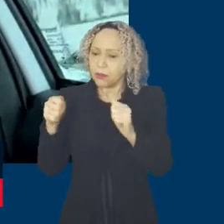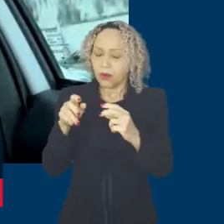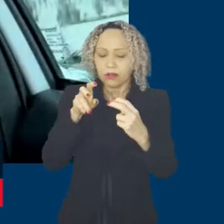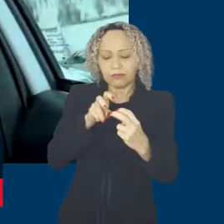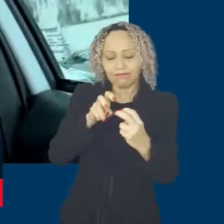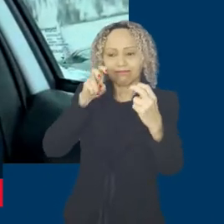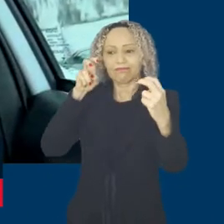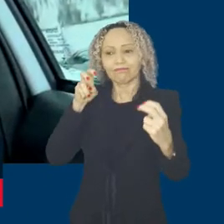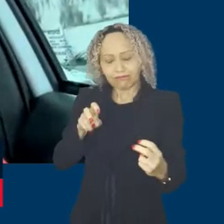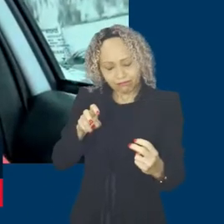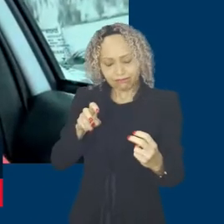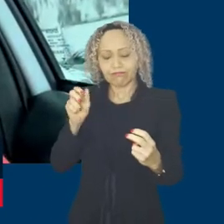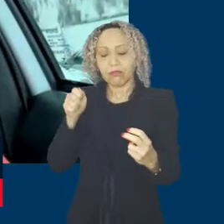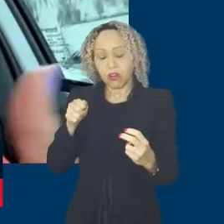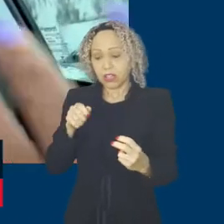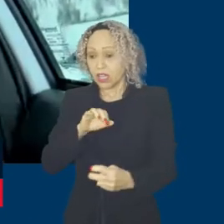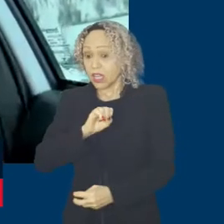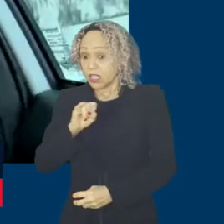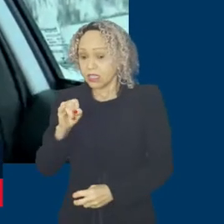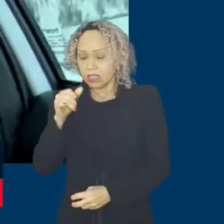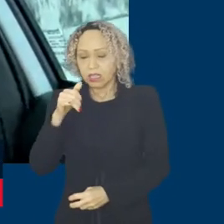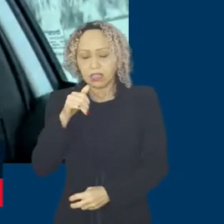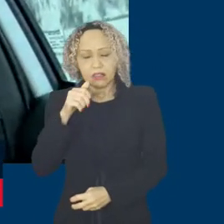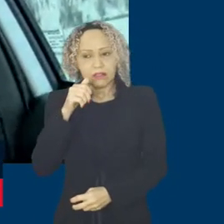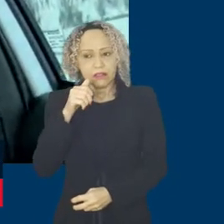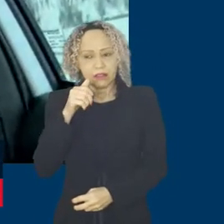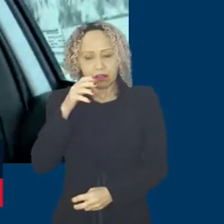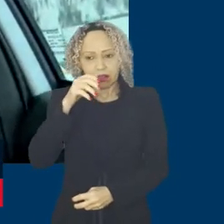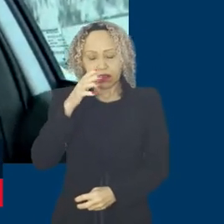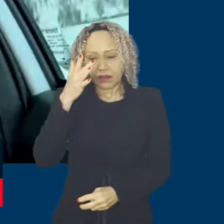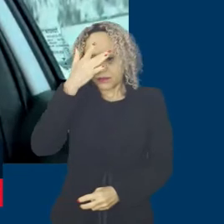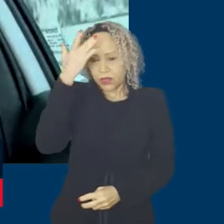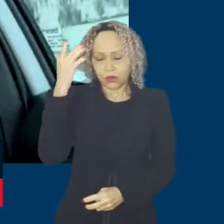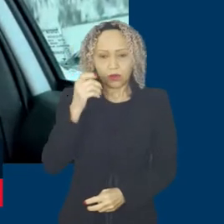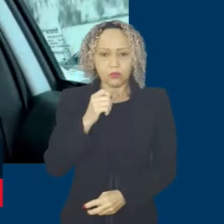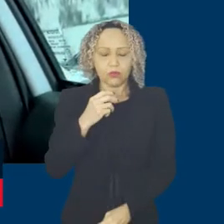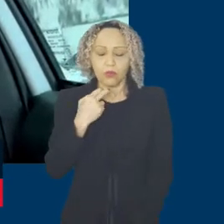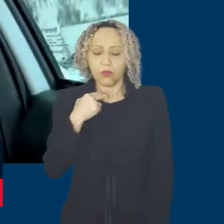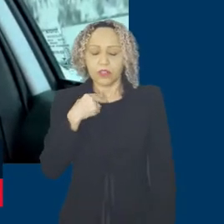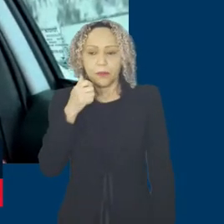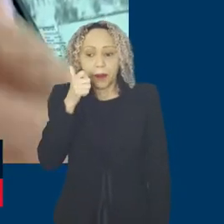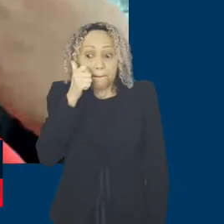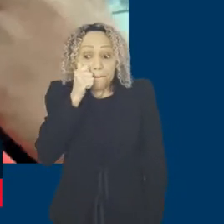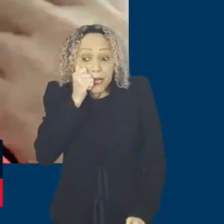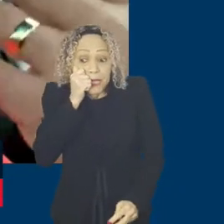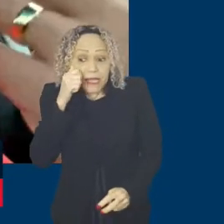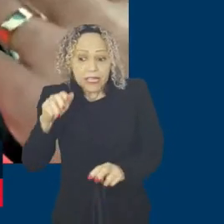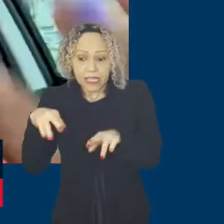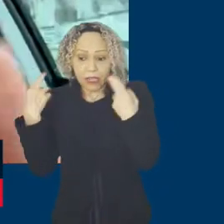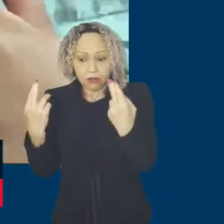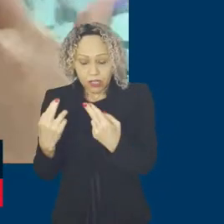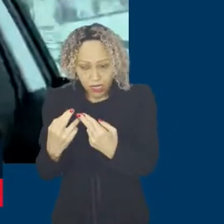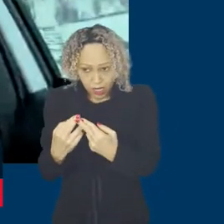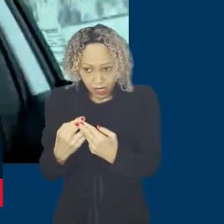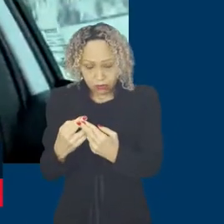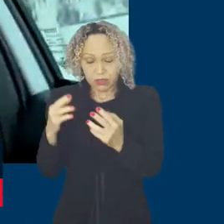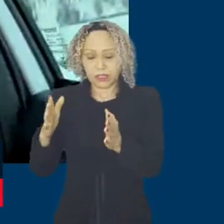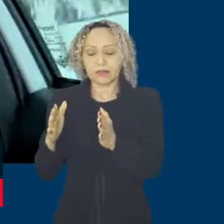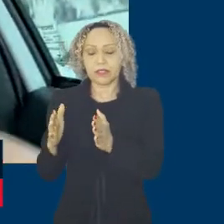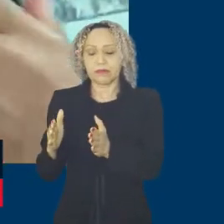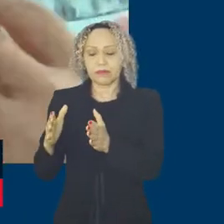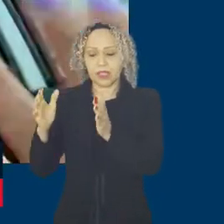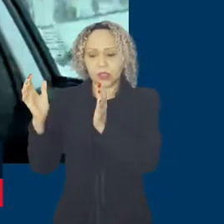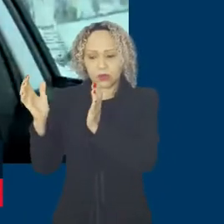acompanhar pela sala de Zoom. Está disponível entrar em contato com a nossa Secretaria Nacional de Mulheres do PT, que você poderá participar